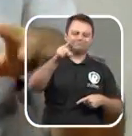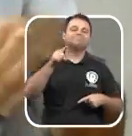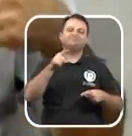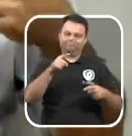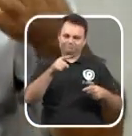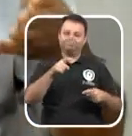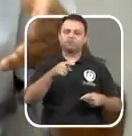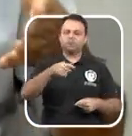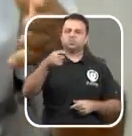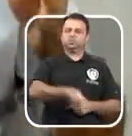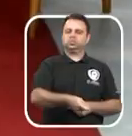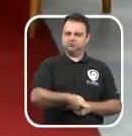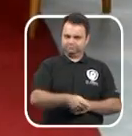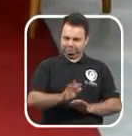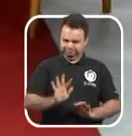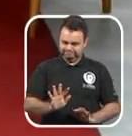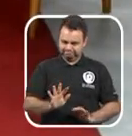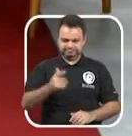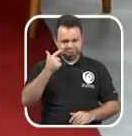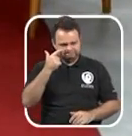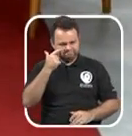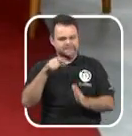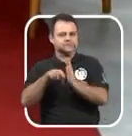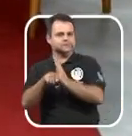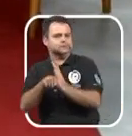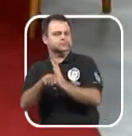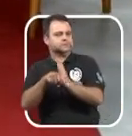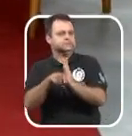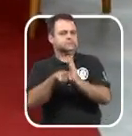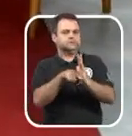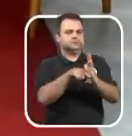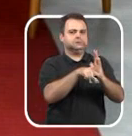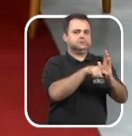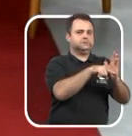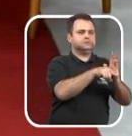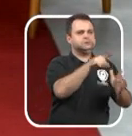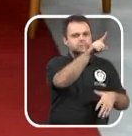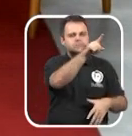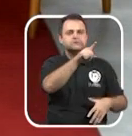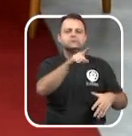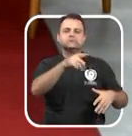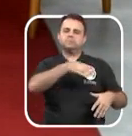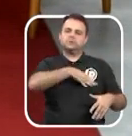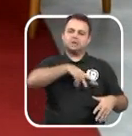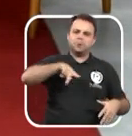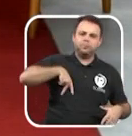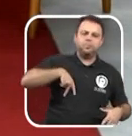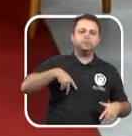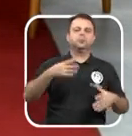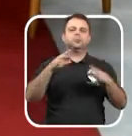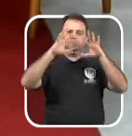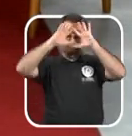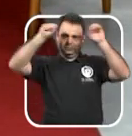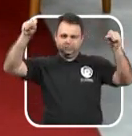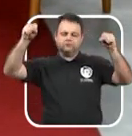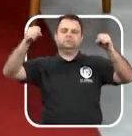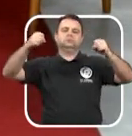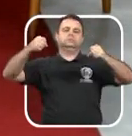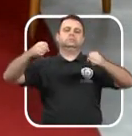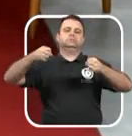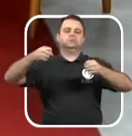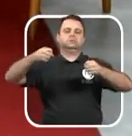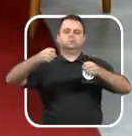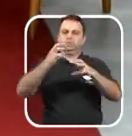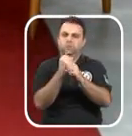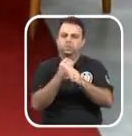vamos continuar alimentando. A gente vai alimentando o Ministério Público e o Tribunal de Contas com as denúncias.